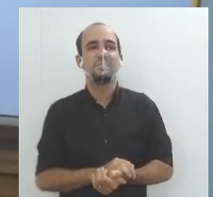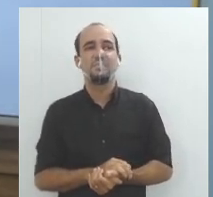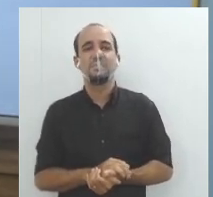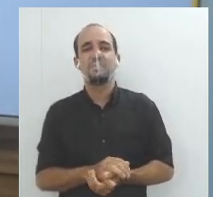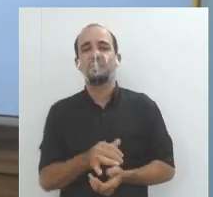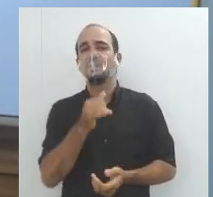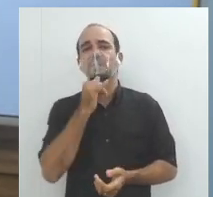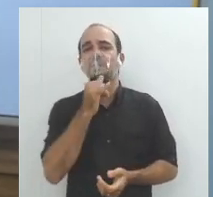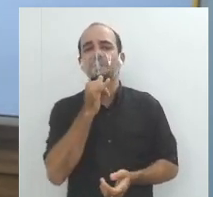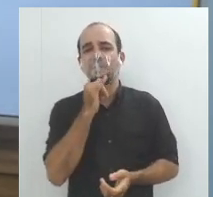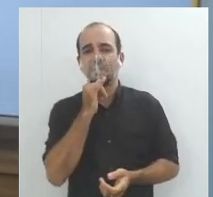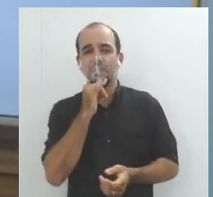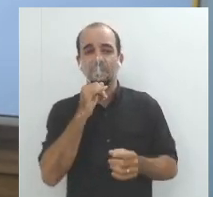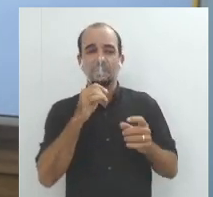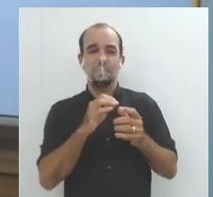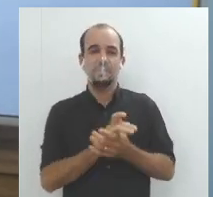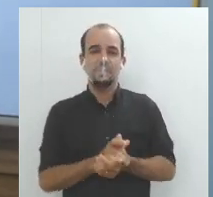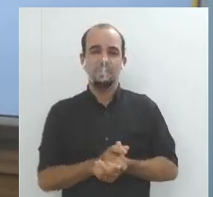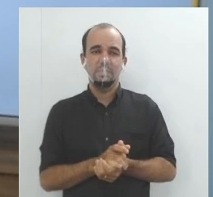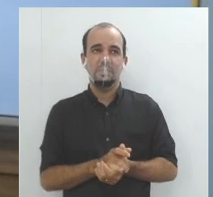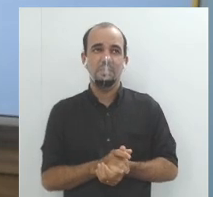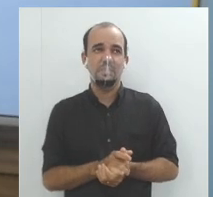Quando